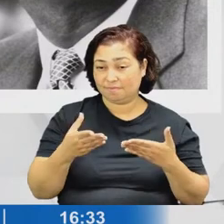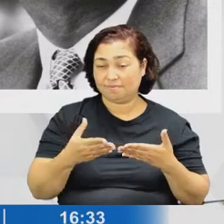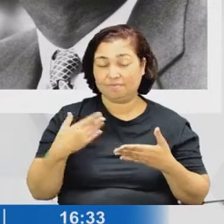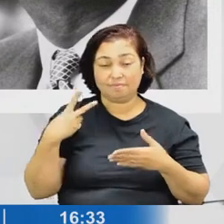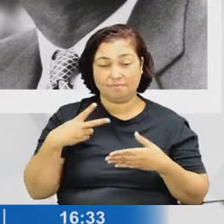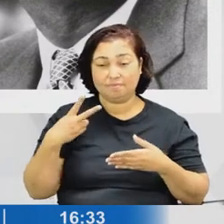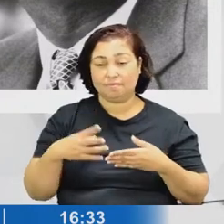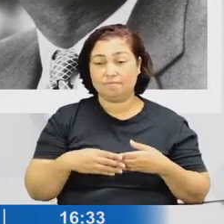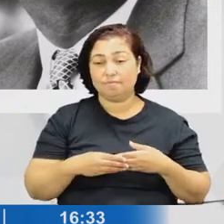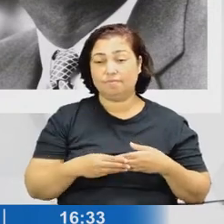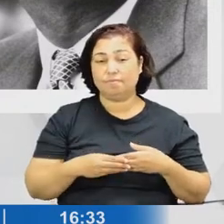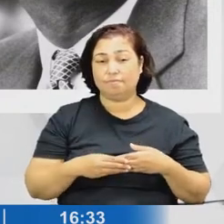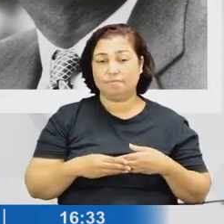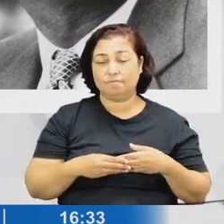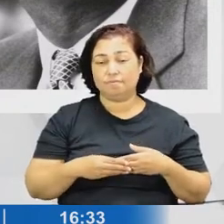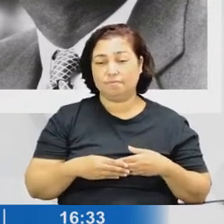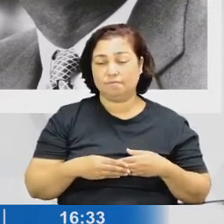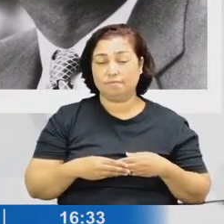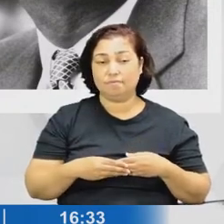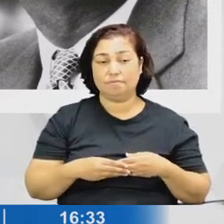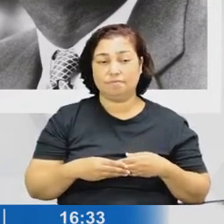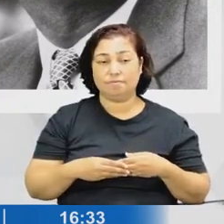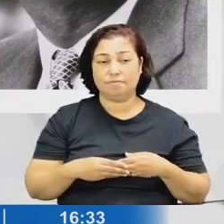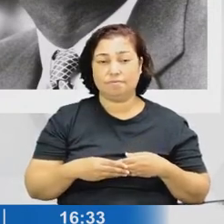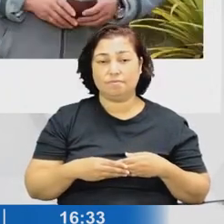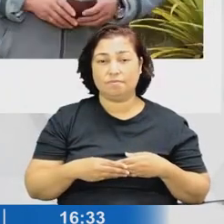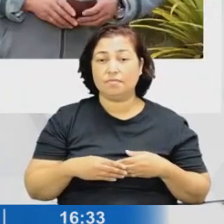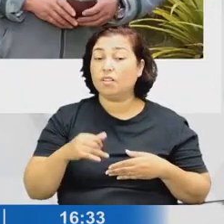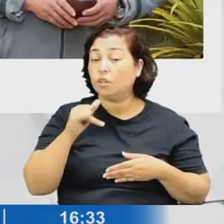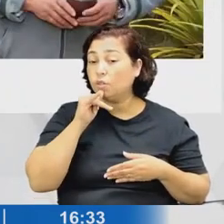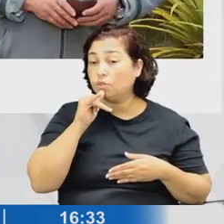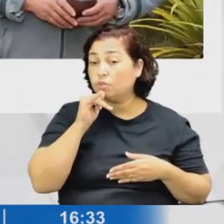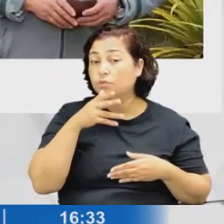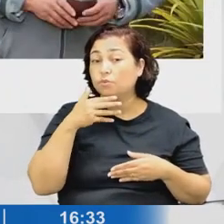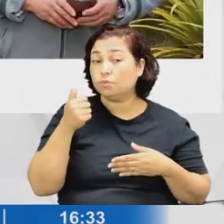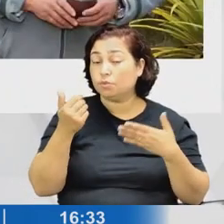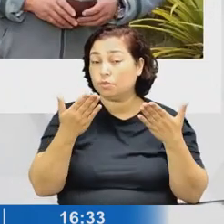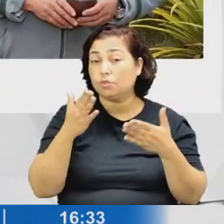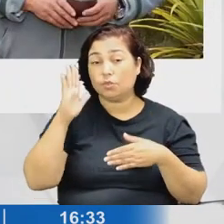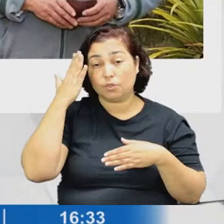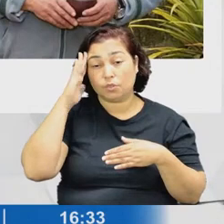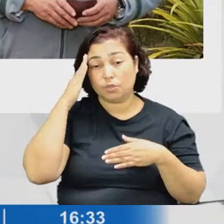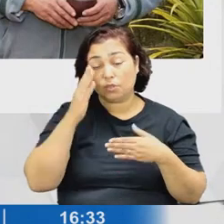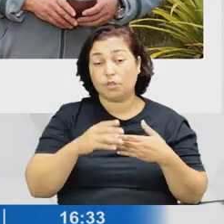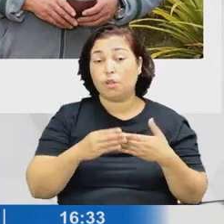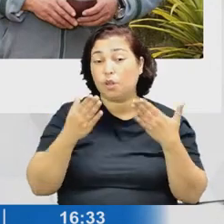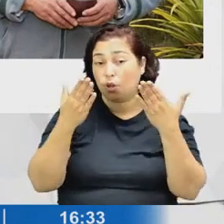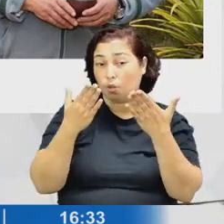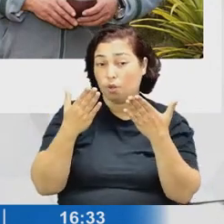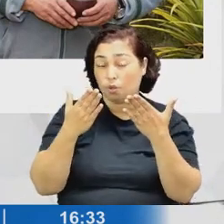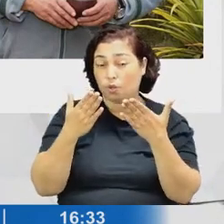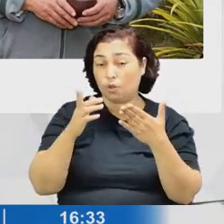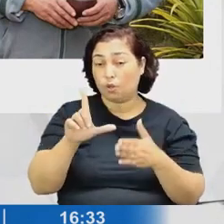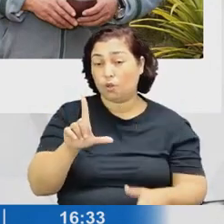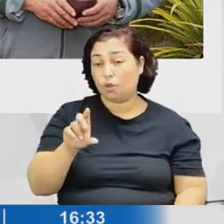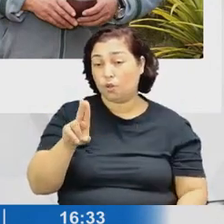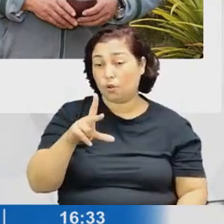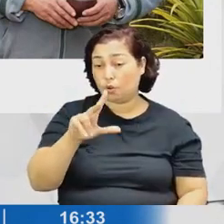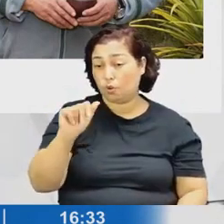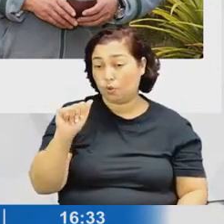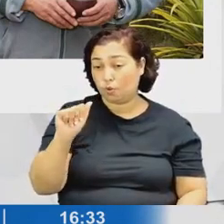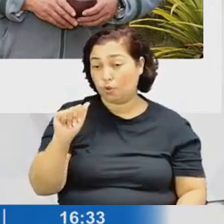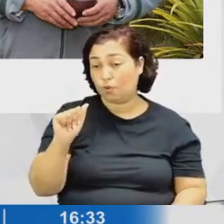charme e o dia das massas o exemplo melhor para entender o Lula obviamente que foto né e